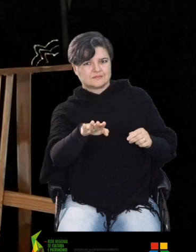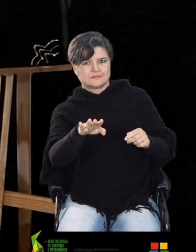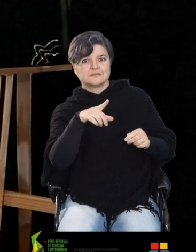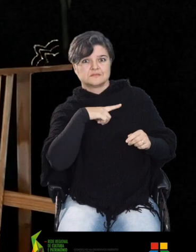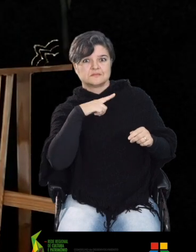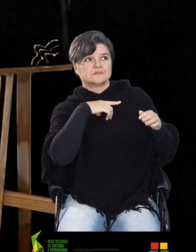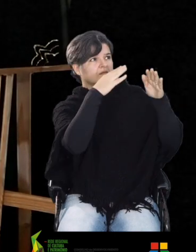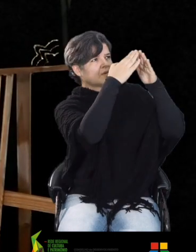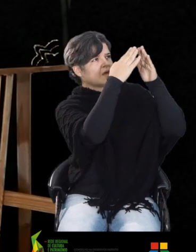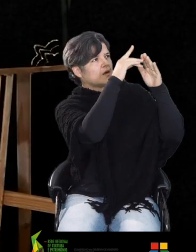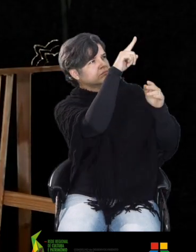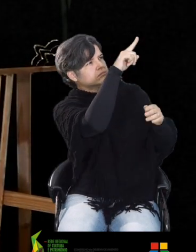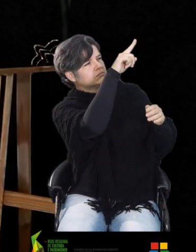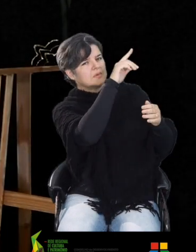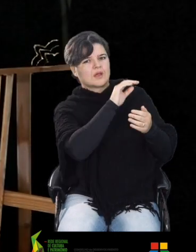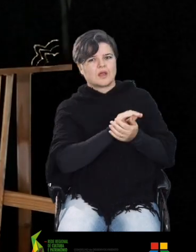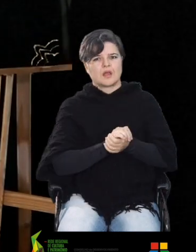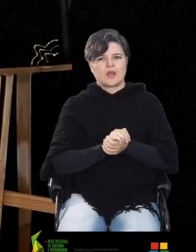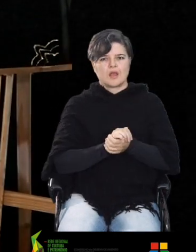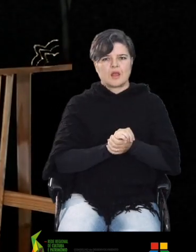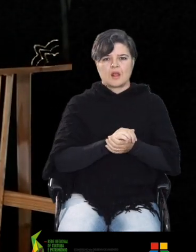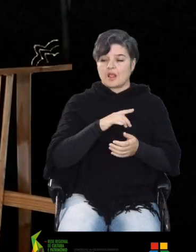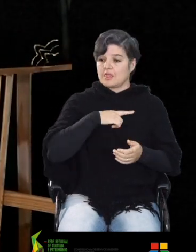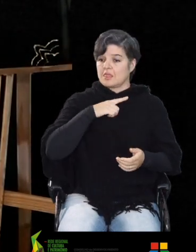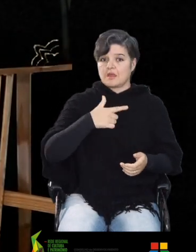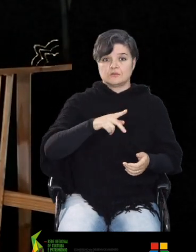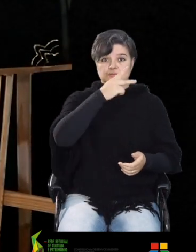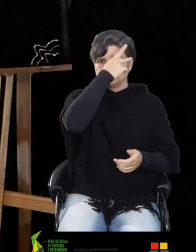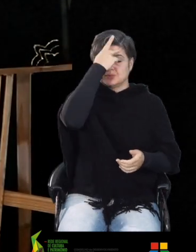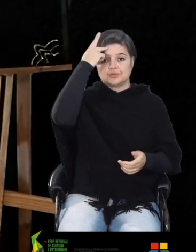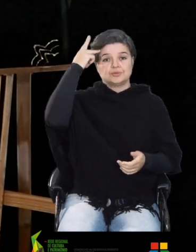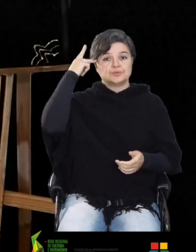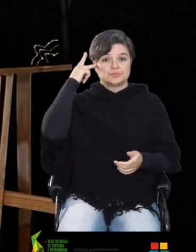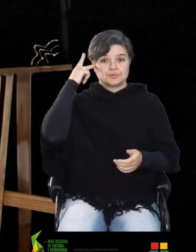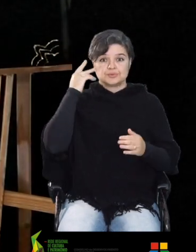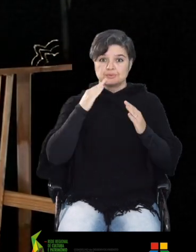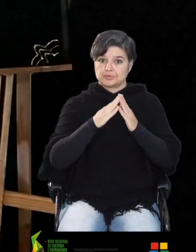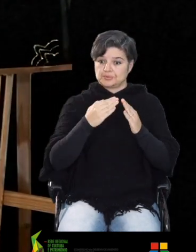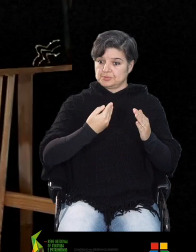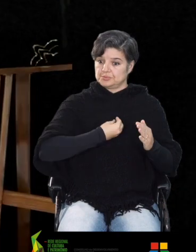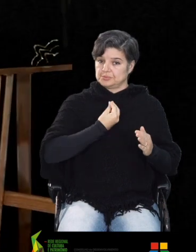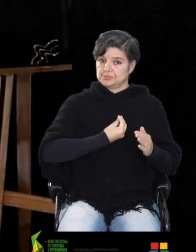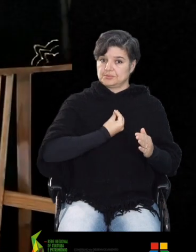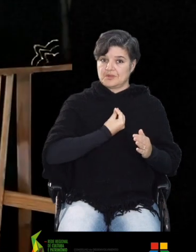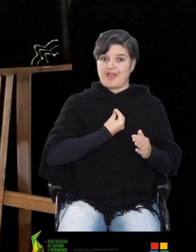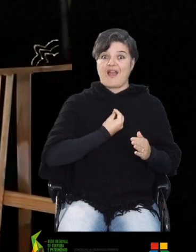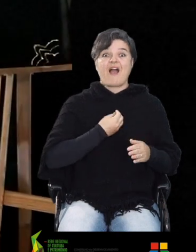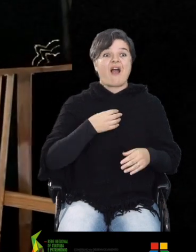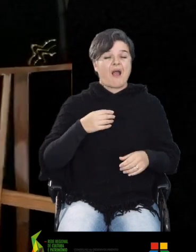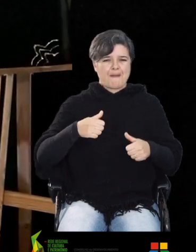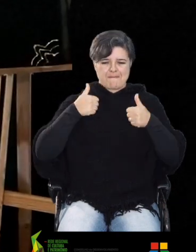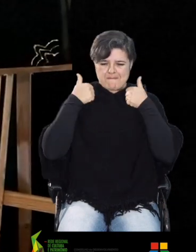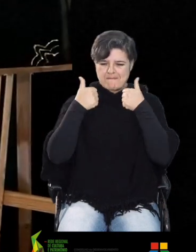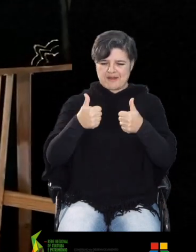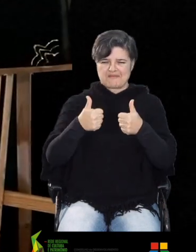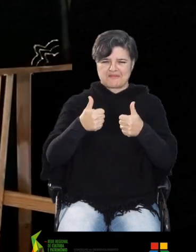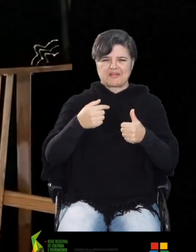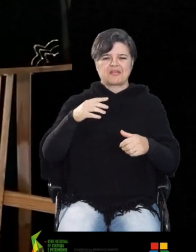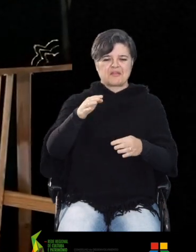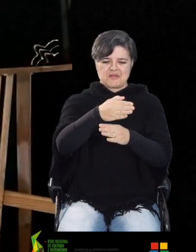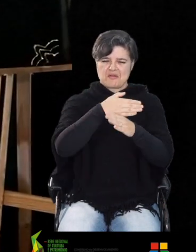havia uma casa onde não havia ninguém namorar a é este lugar